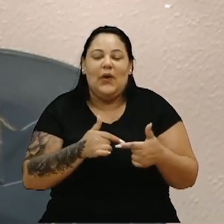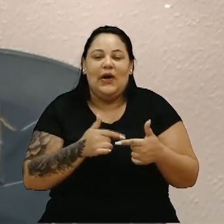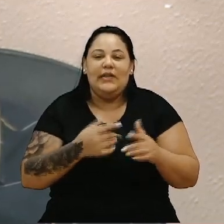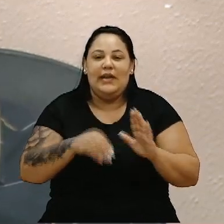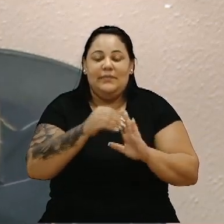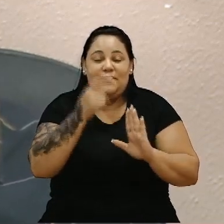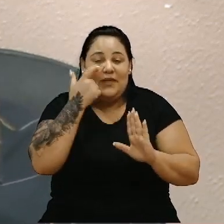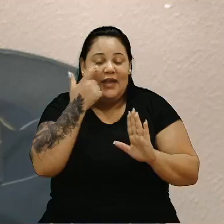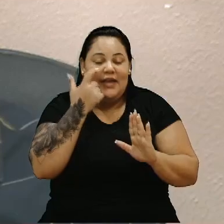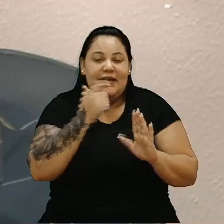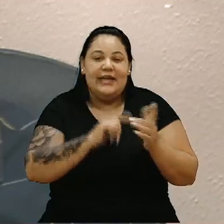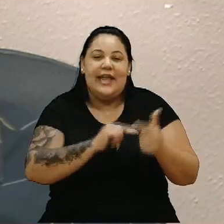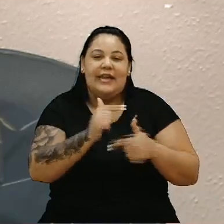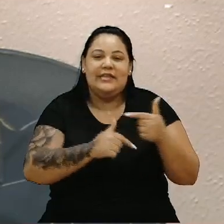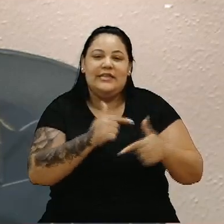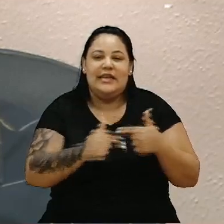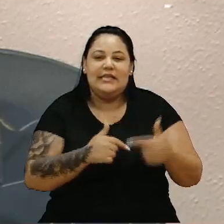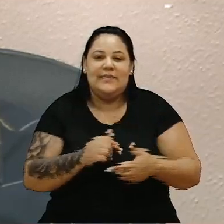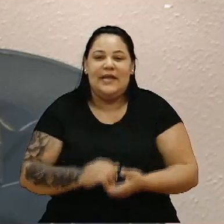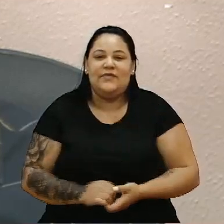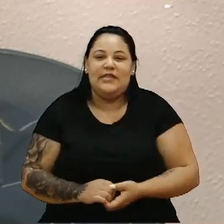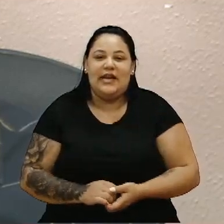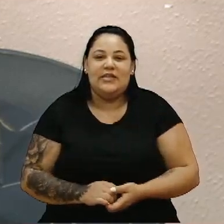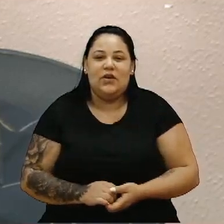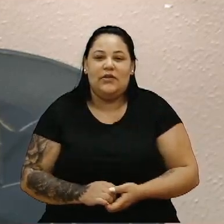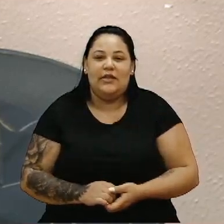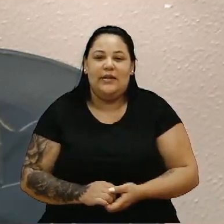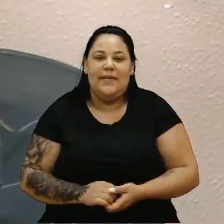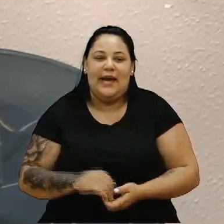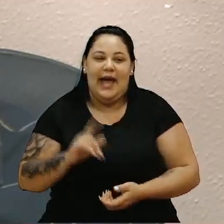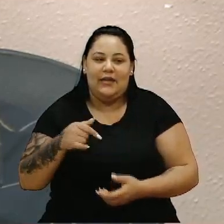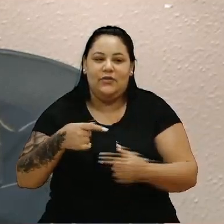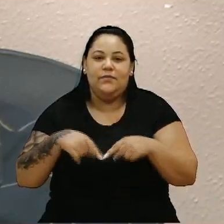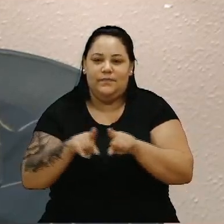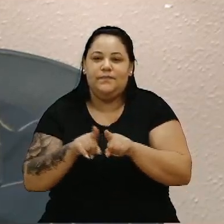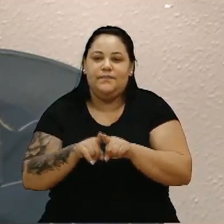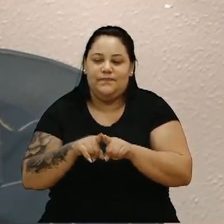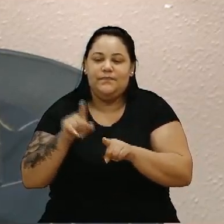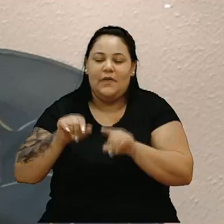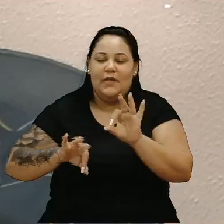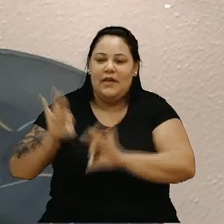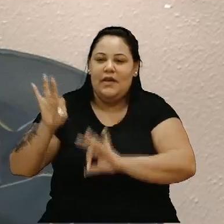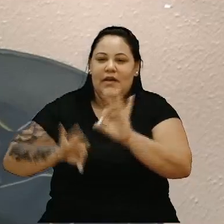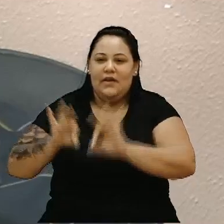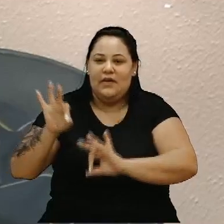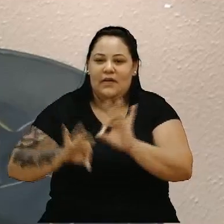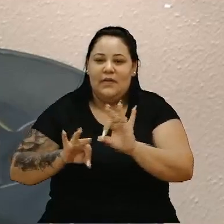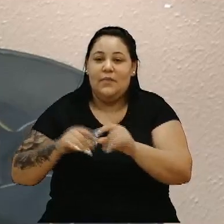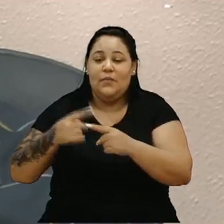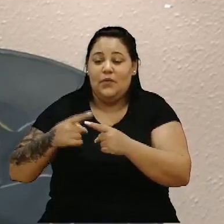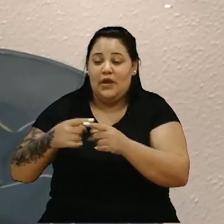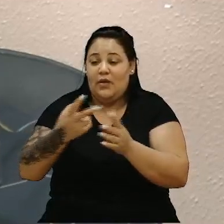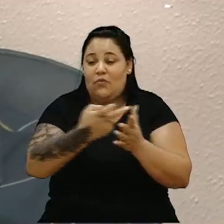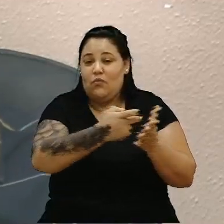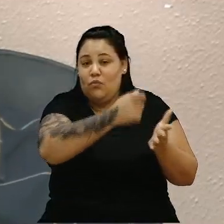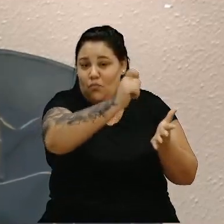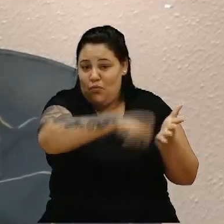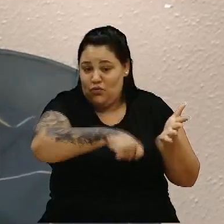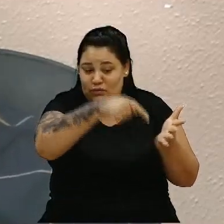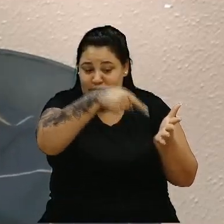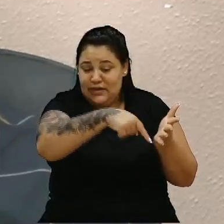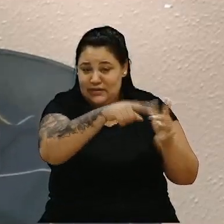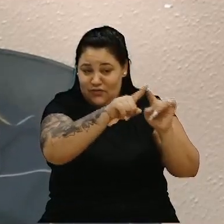empresas, pequenas e médias, também às vezes não conseguem formalizar os seus trabalhadores porque a carga tributária em cima daquele